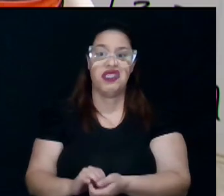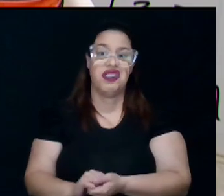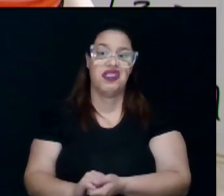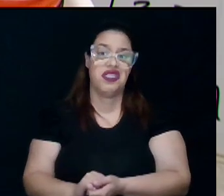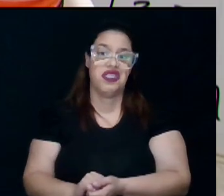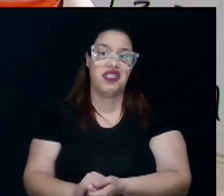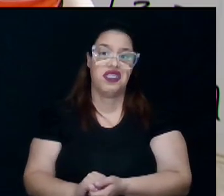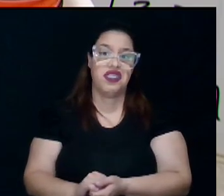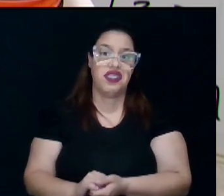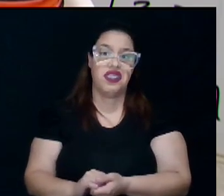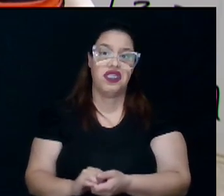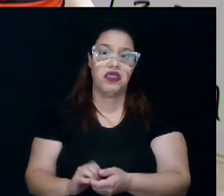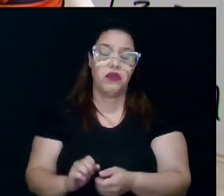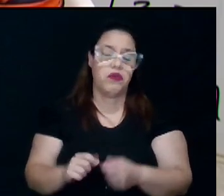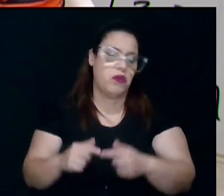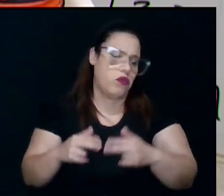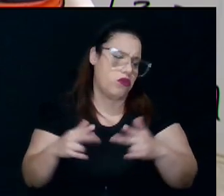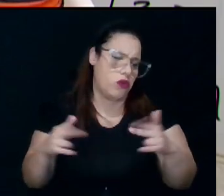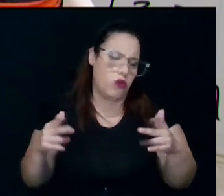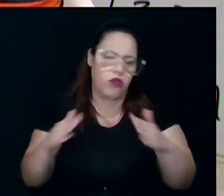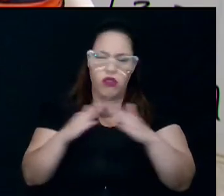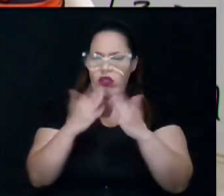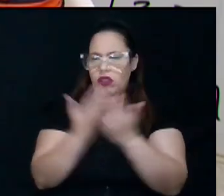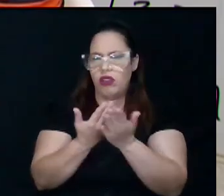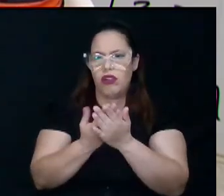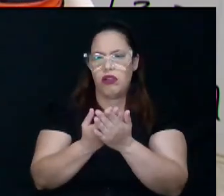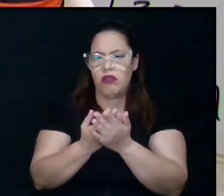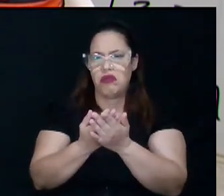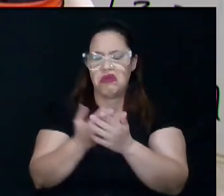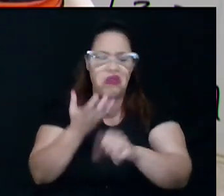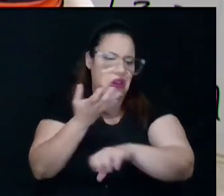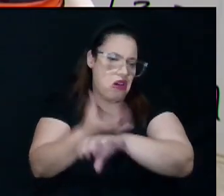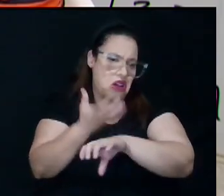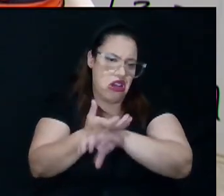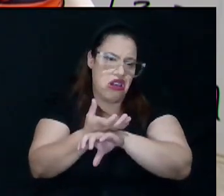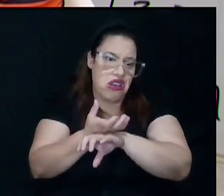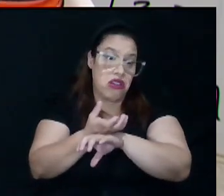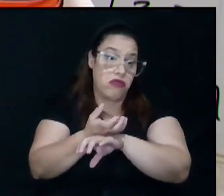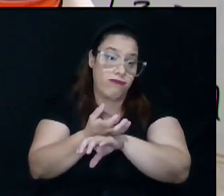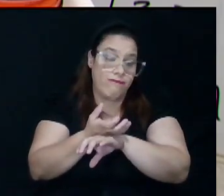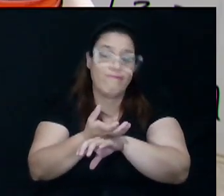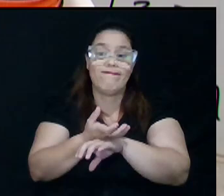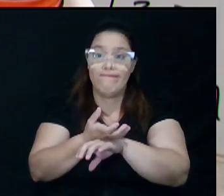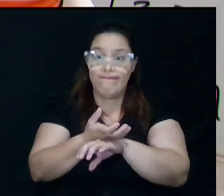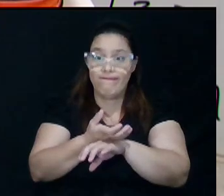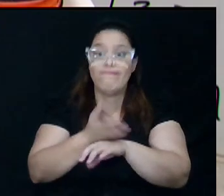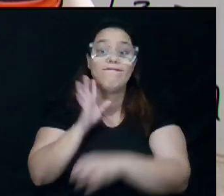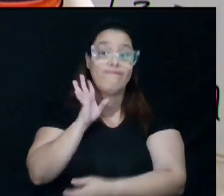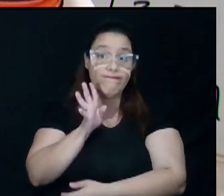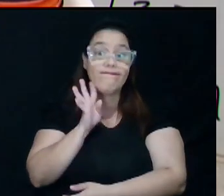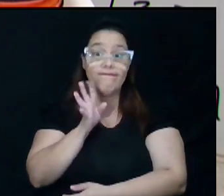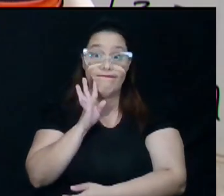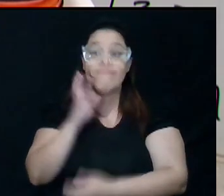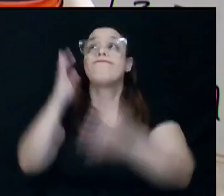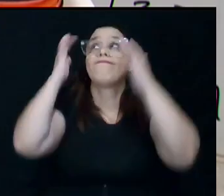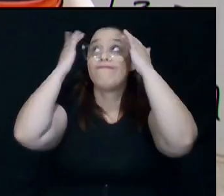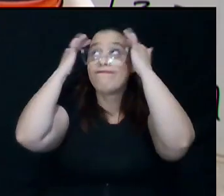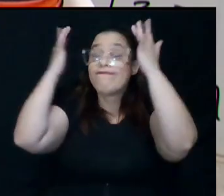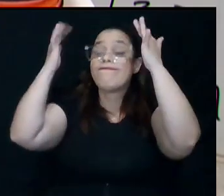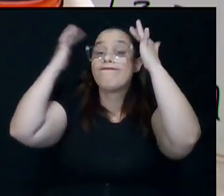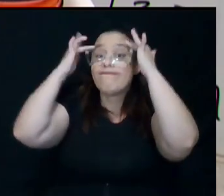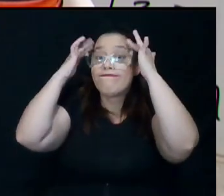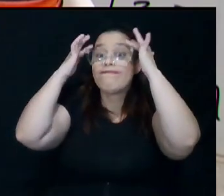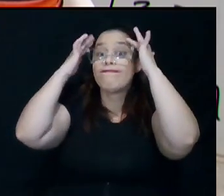qual escola for, qual matéria for, existe sempre uma maneira legal, criativa, como disse aqui o